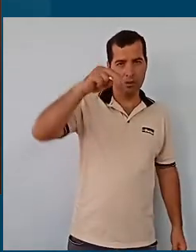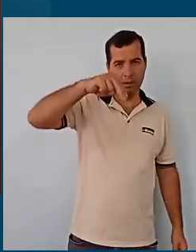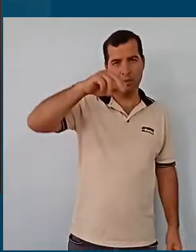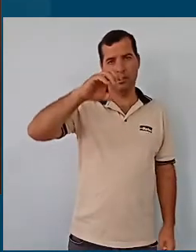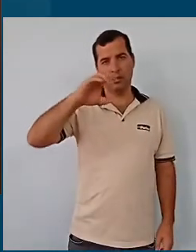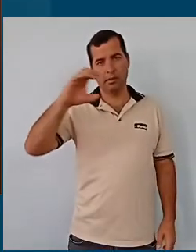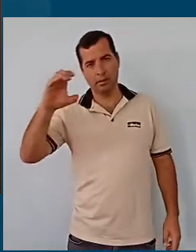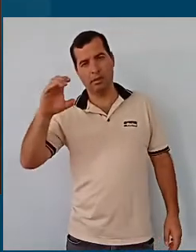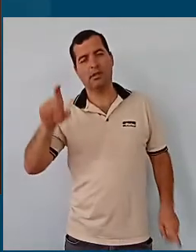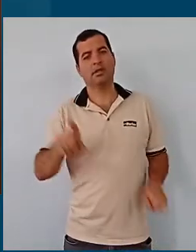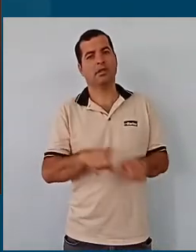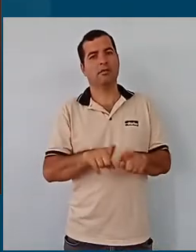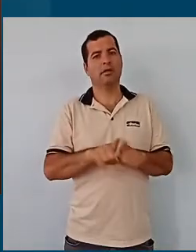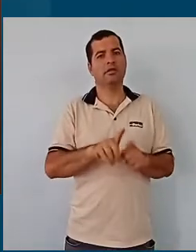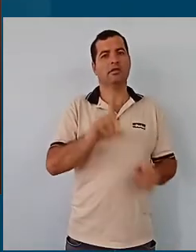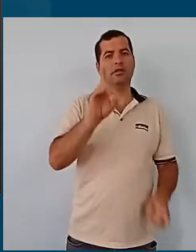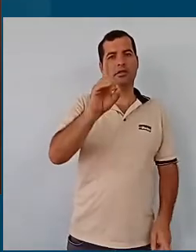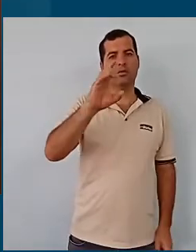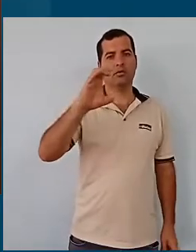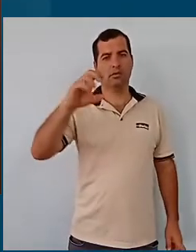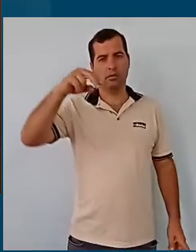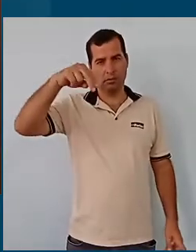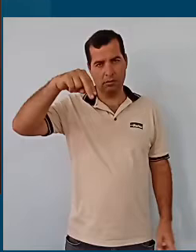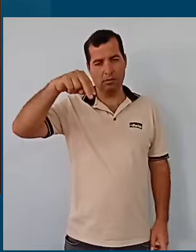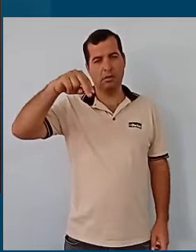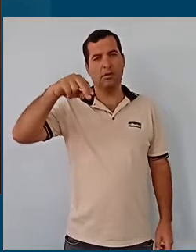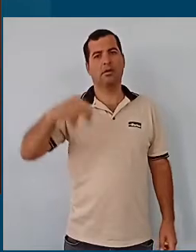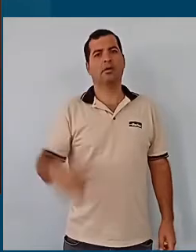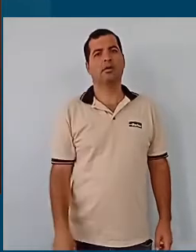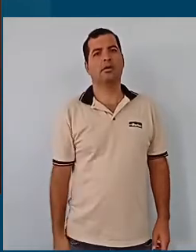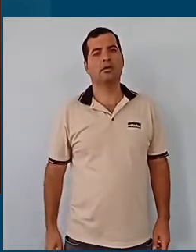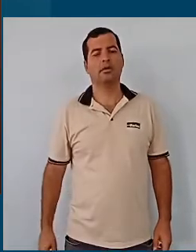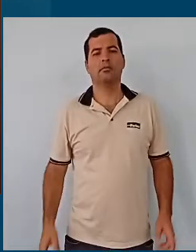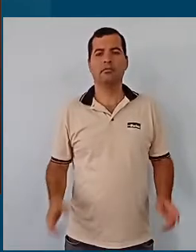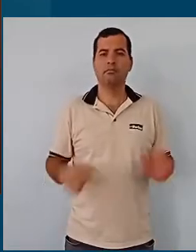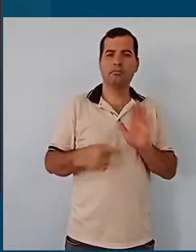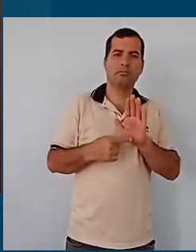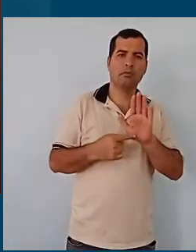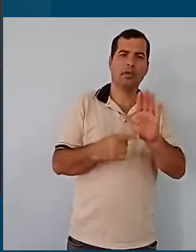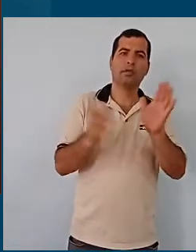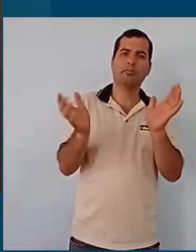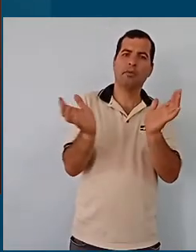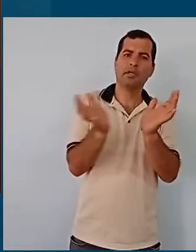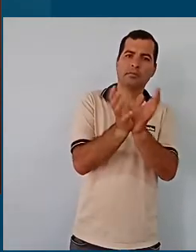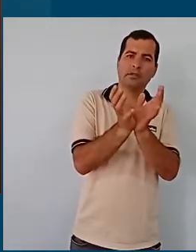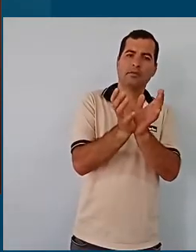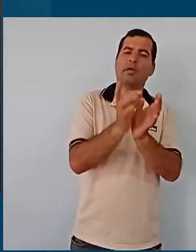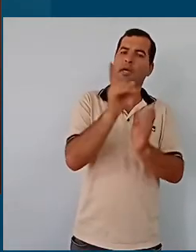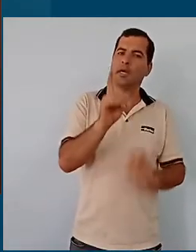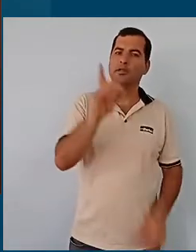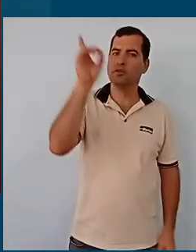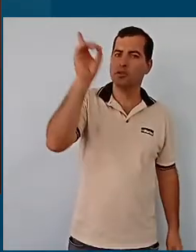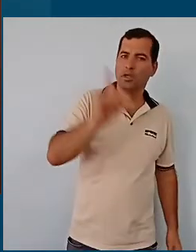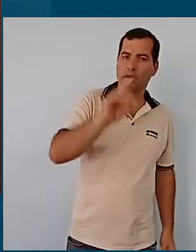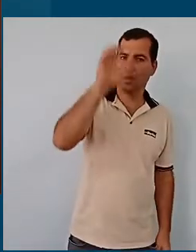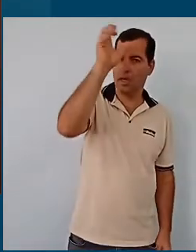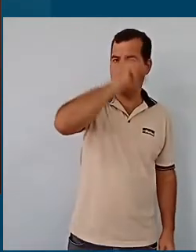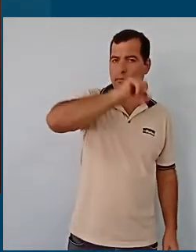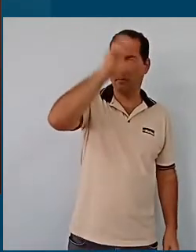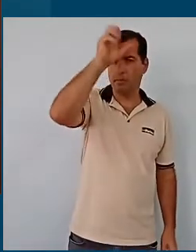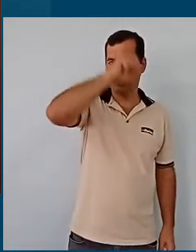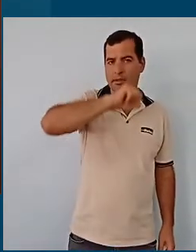diretrizes curriculares nacionais, apontam a participação como um dos direitos fundamentais de aprendizagem. Eu